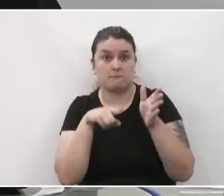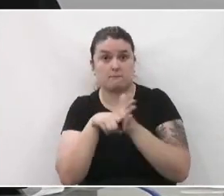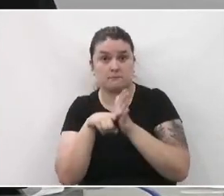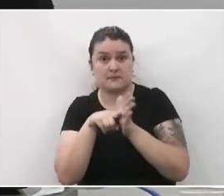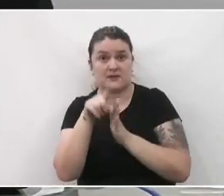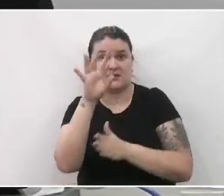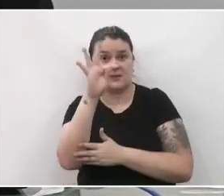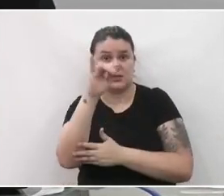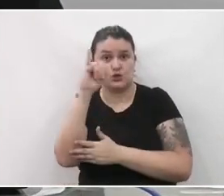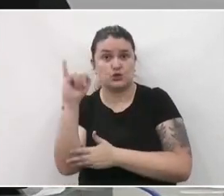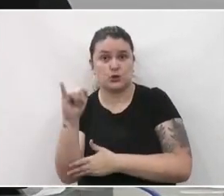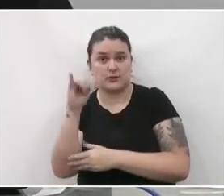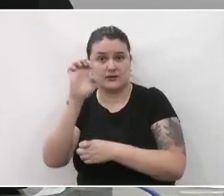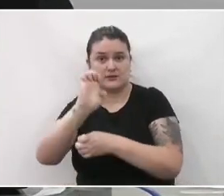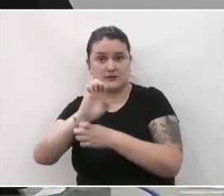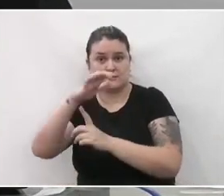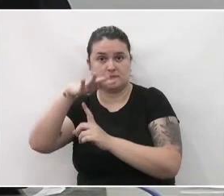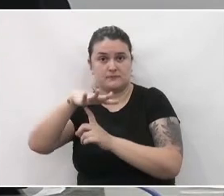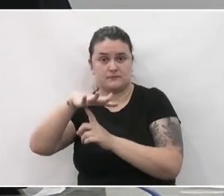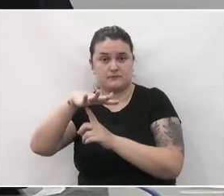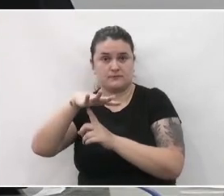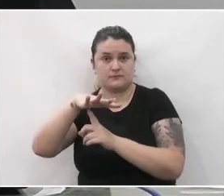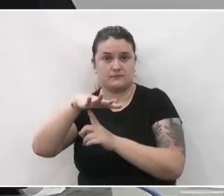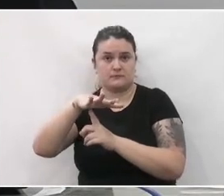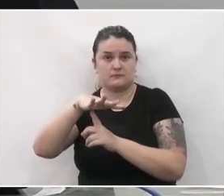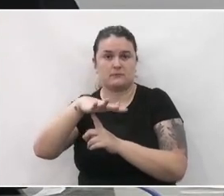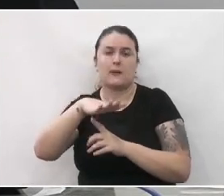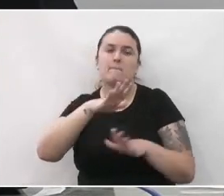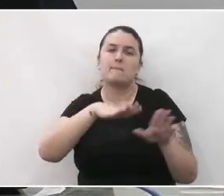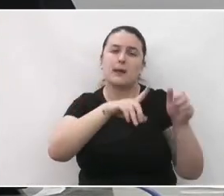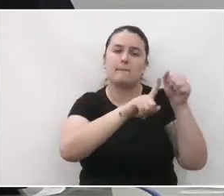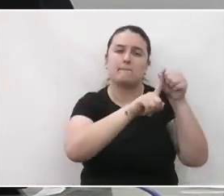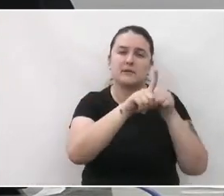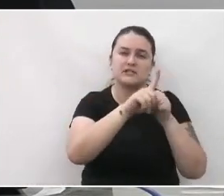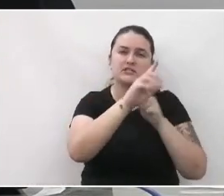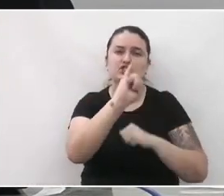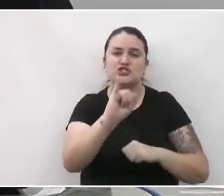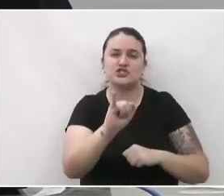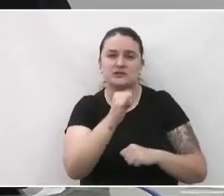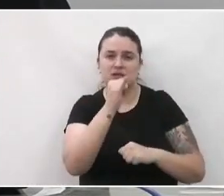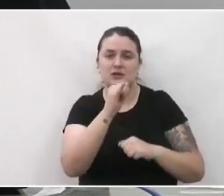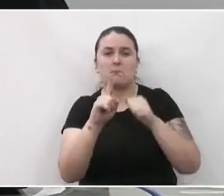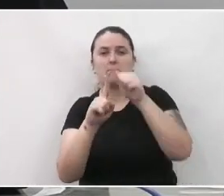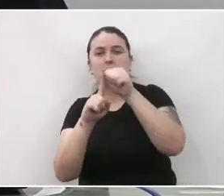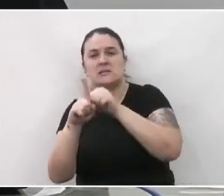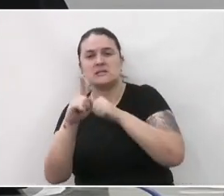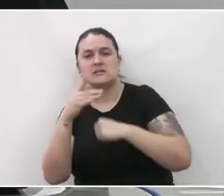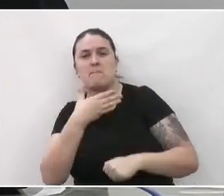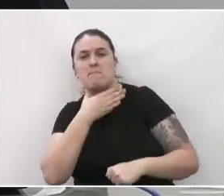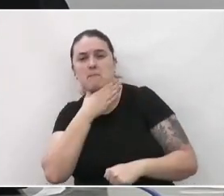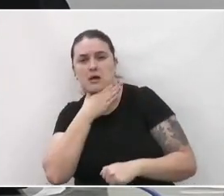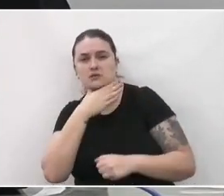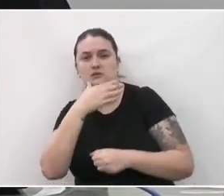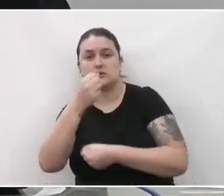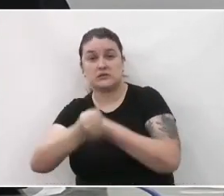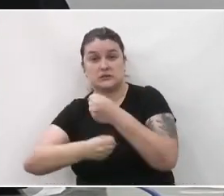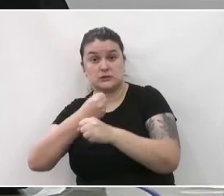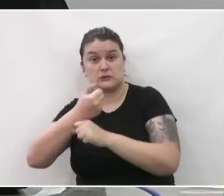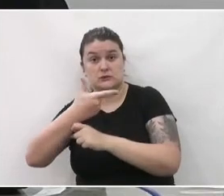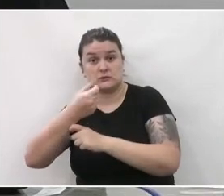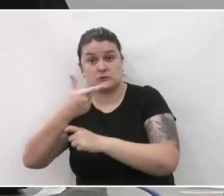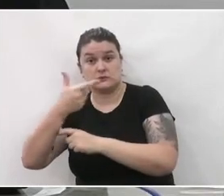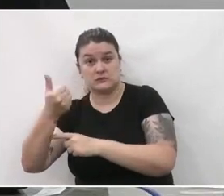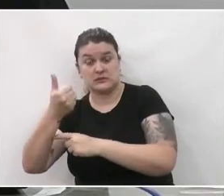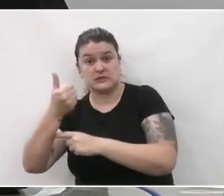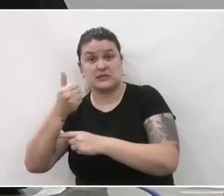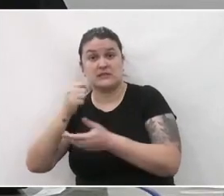do TJ do Paraná, apenas entre os meses de janeiro e março de 2021, a Secretaria de